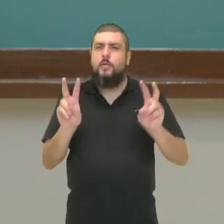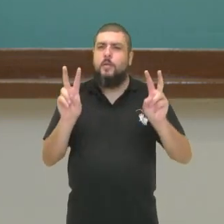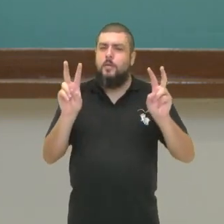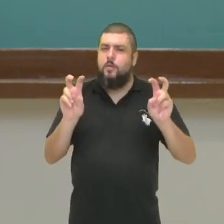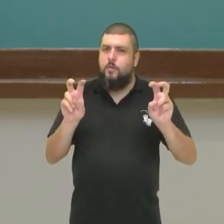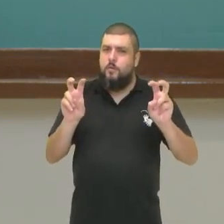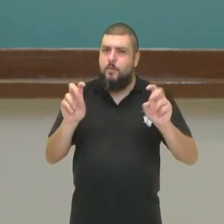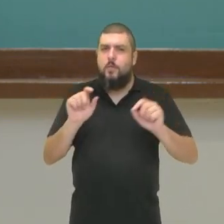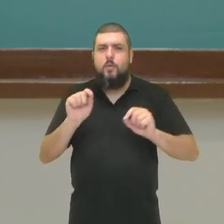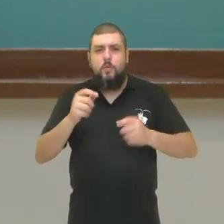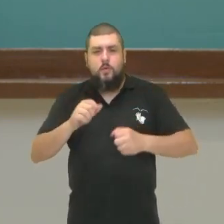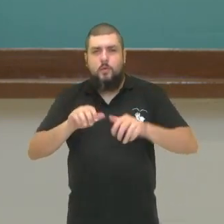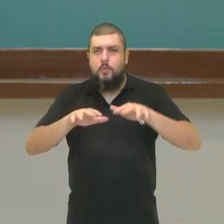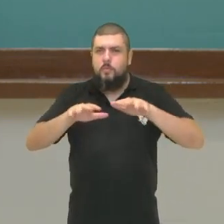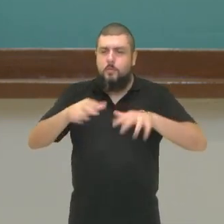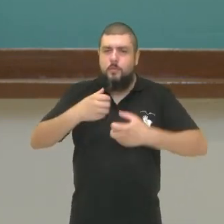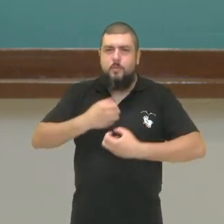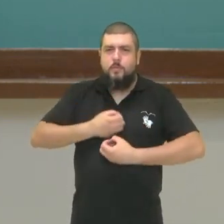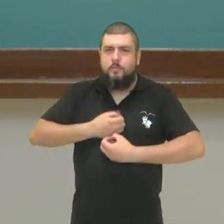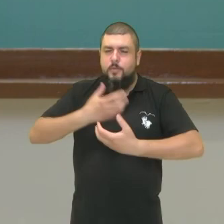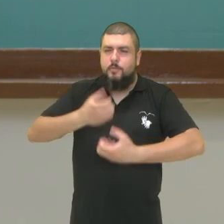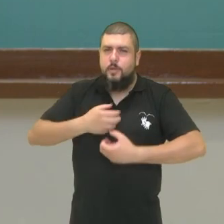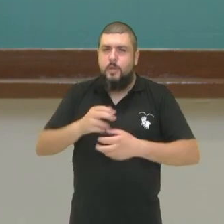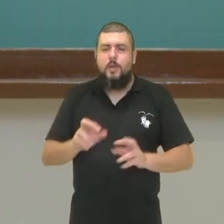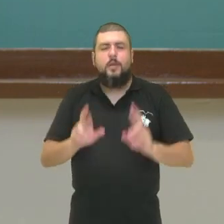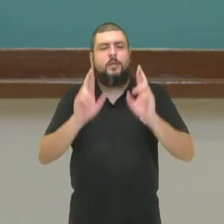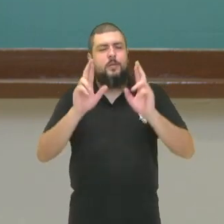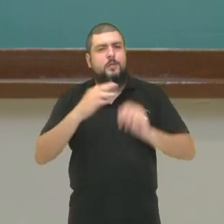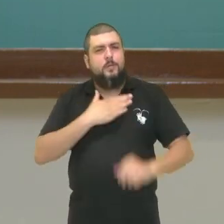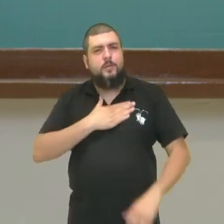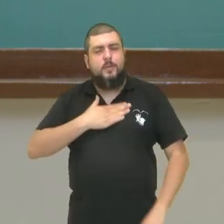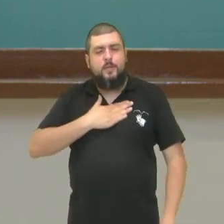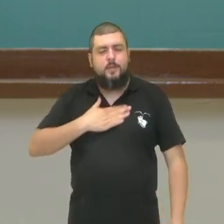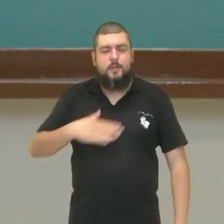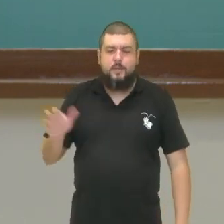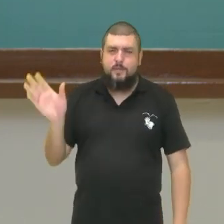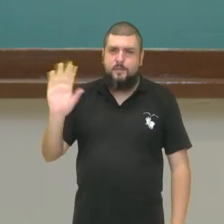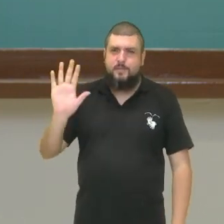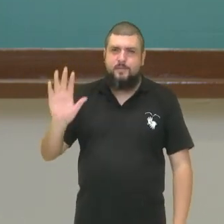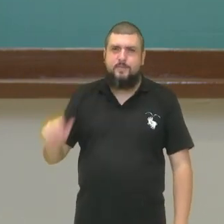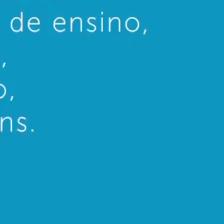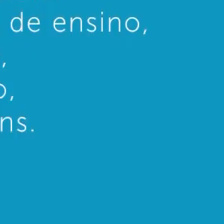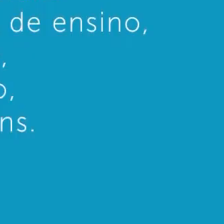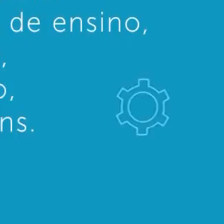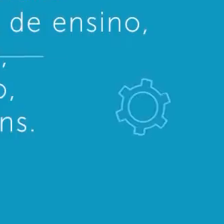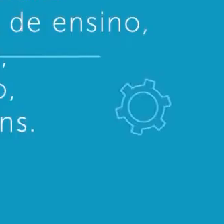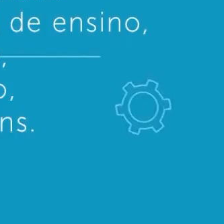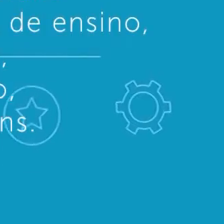sobre atividades expressivas e espero que vocês tenham gostado e até breve.